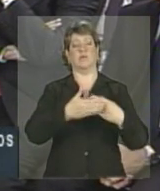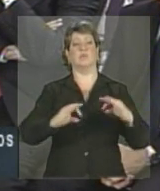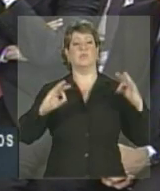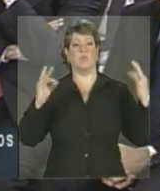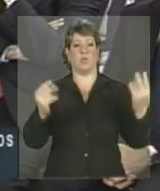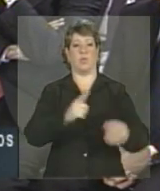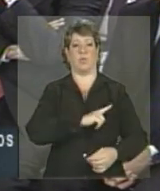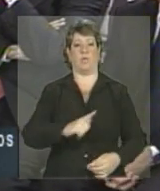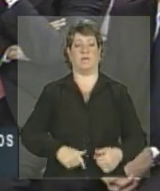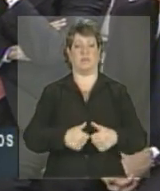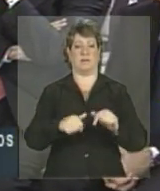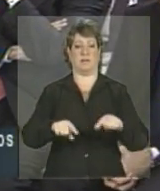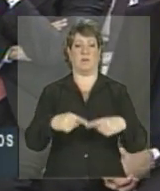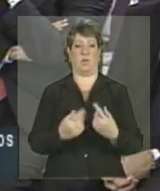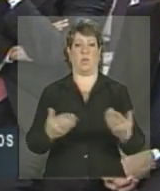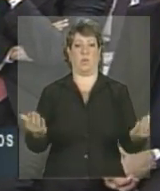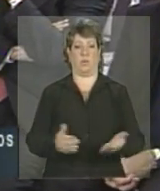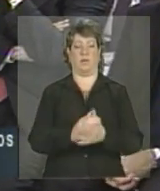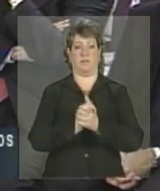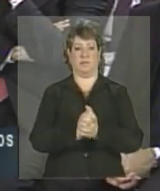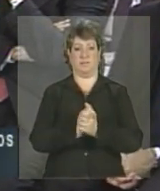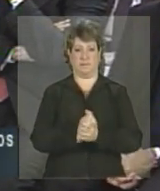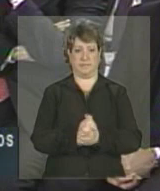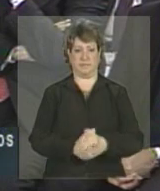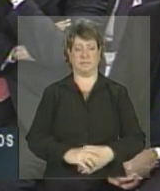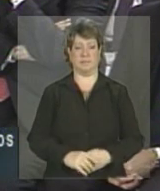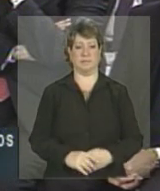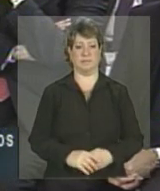os governadores aqui presentes,